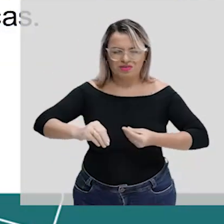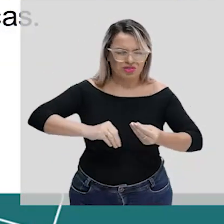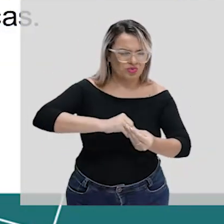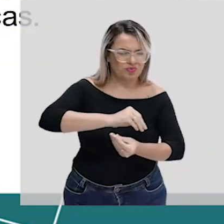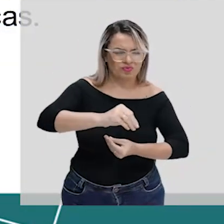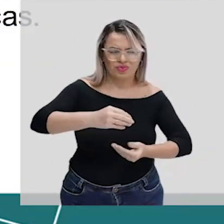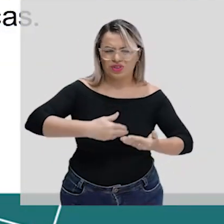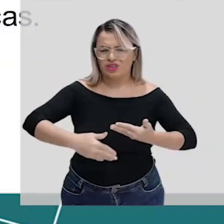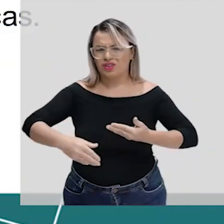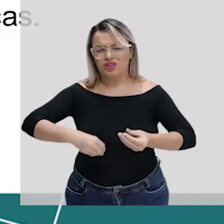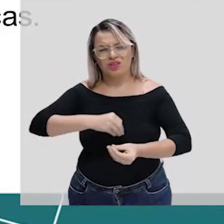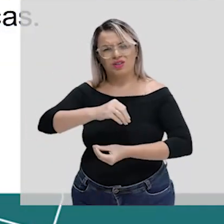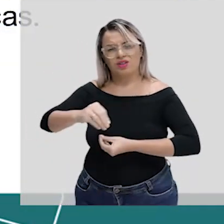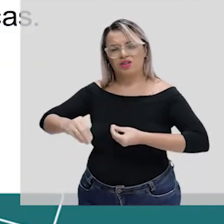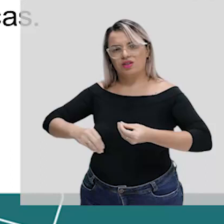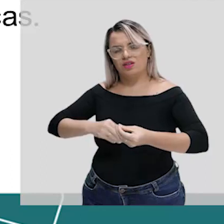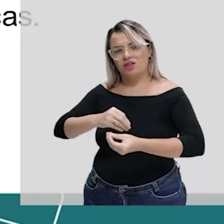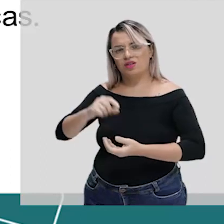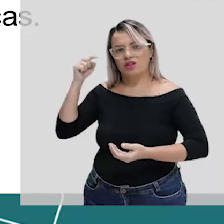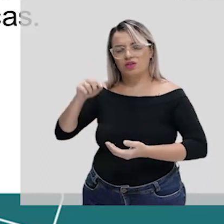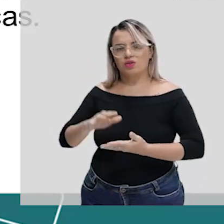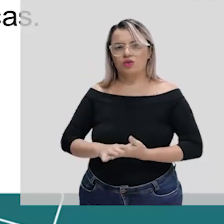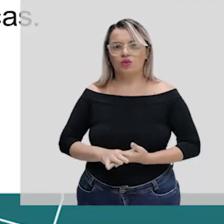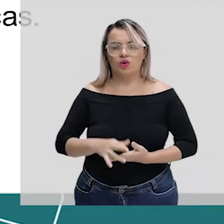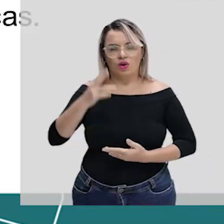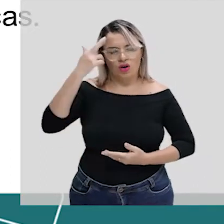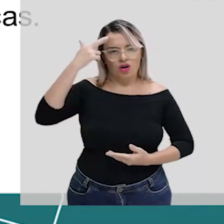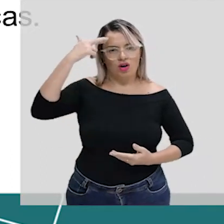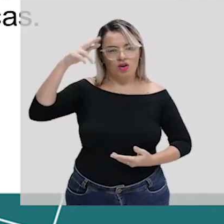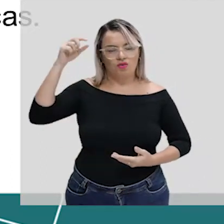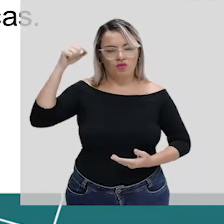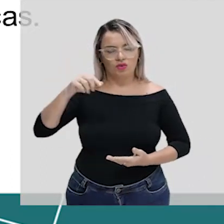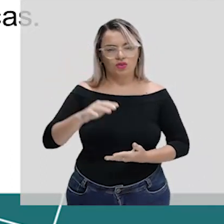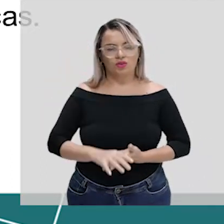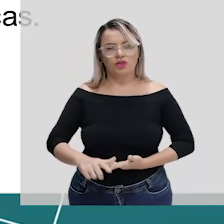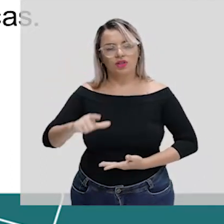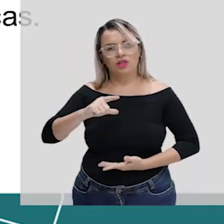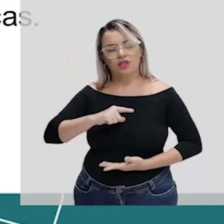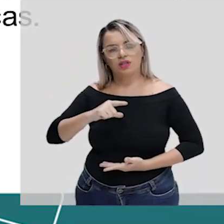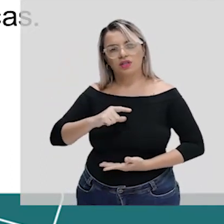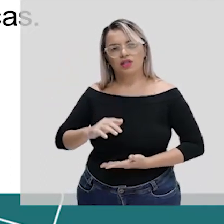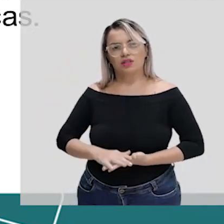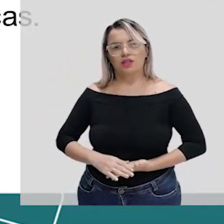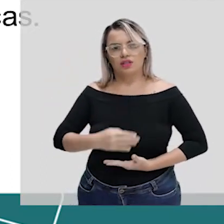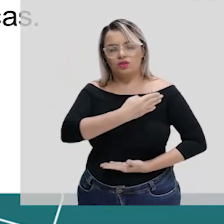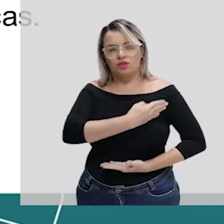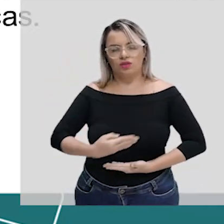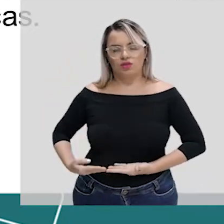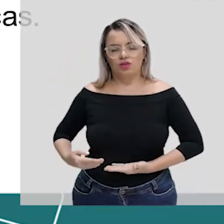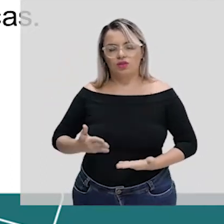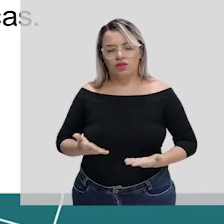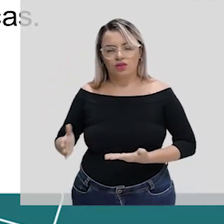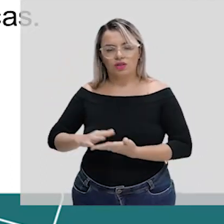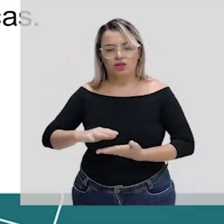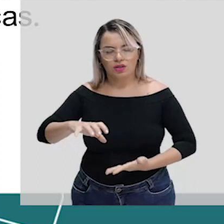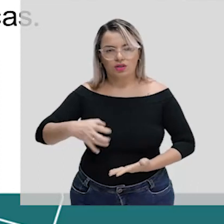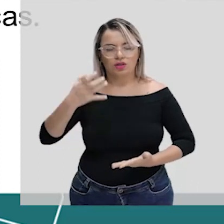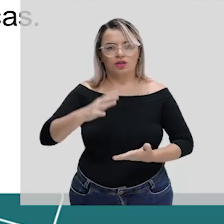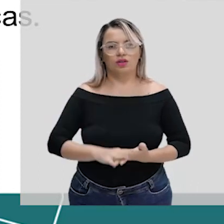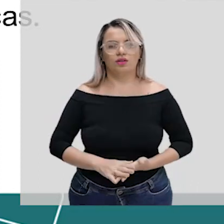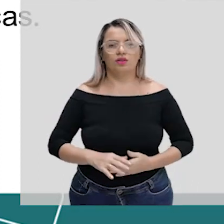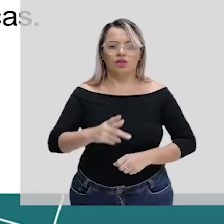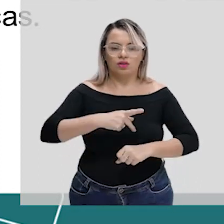afetiva, com o cargo público que ele exerce. Então isso é uma coisa que acontece muito no Brasil, segundo o Sérgio Buarque de Holanda, e isso